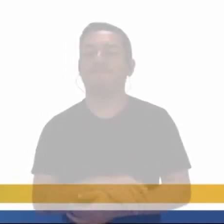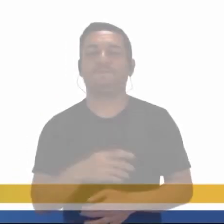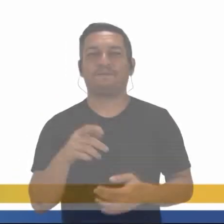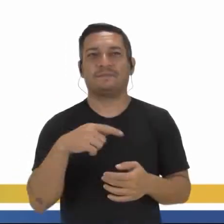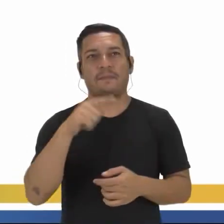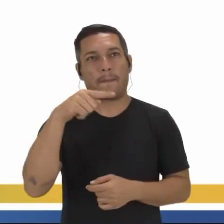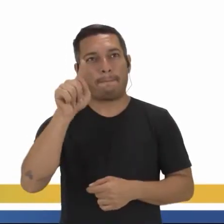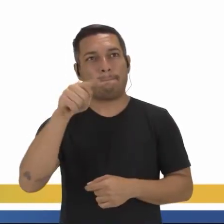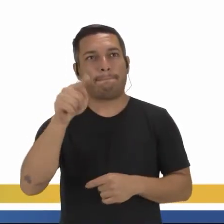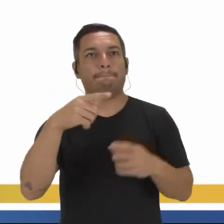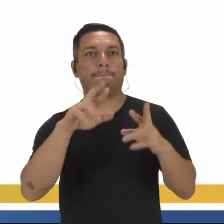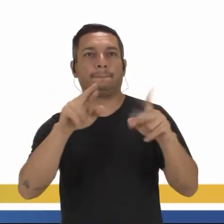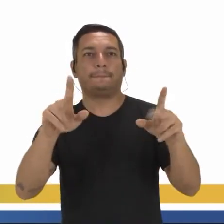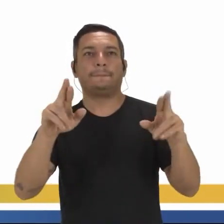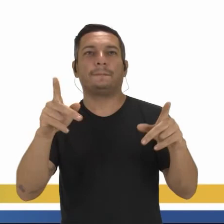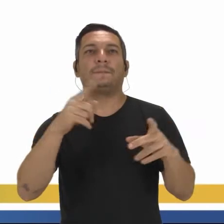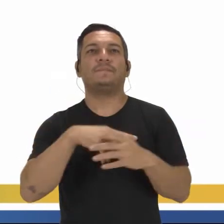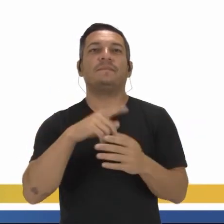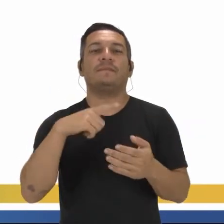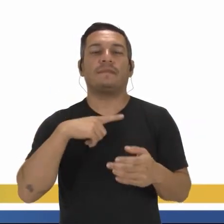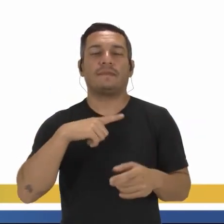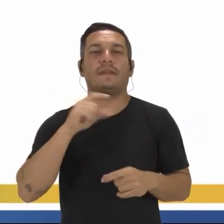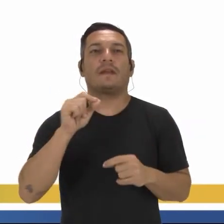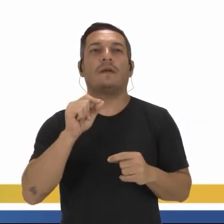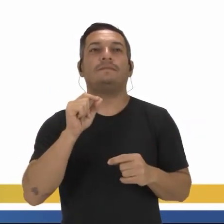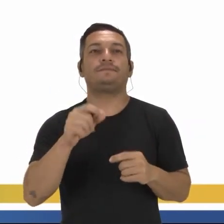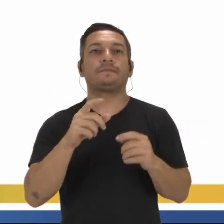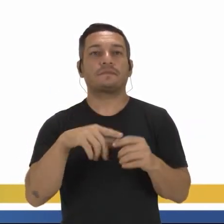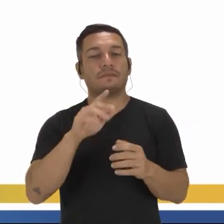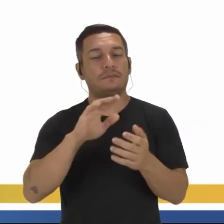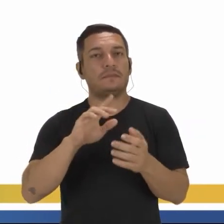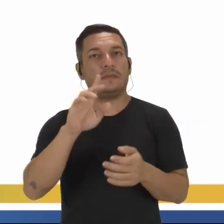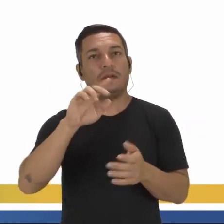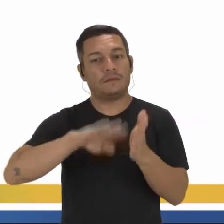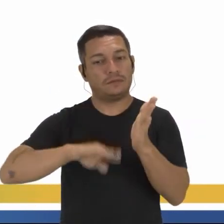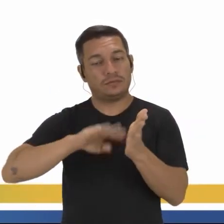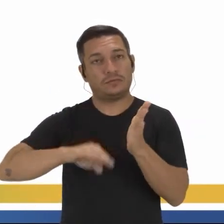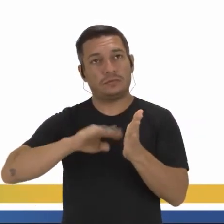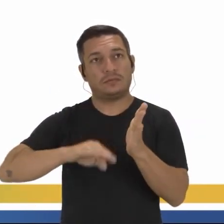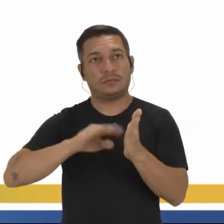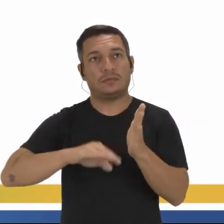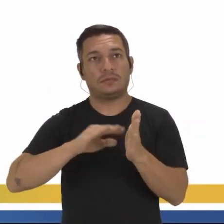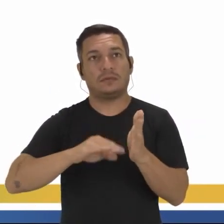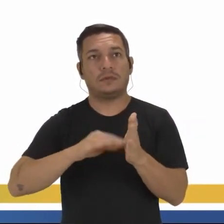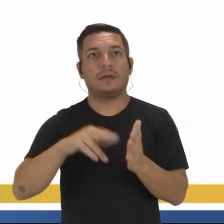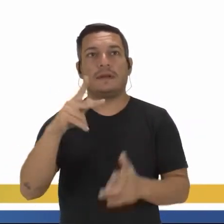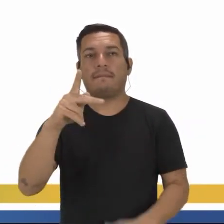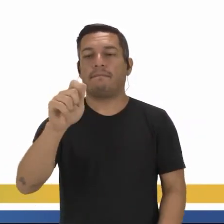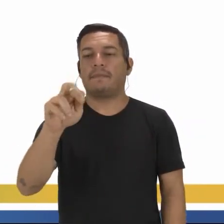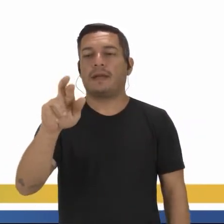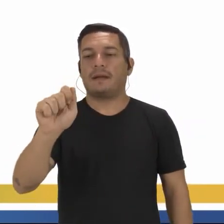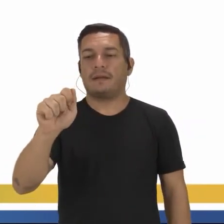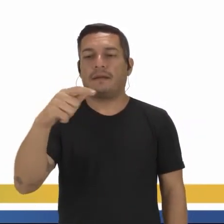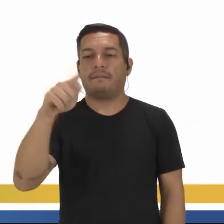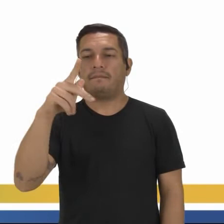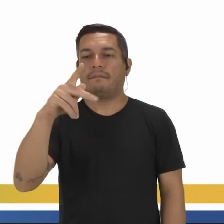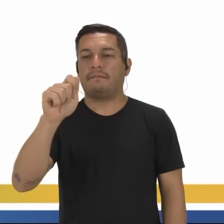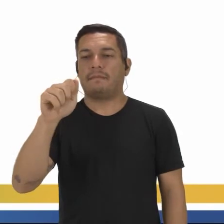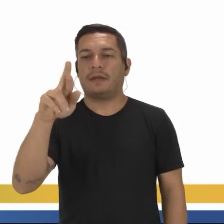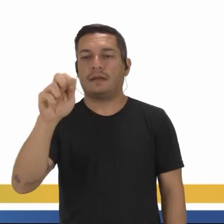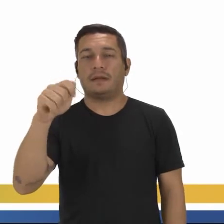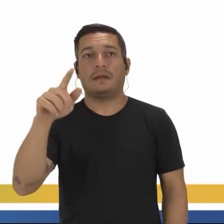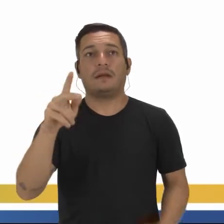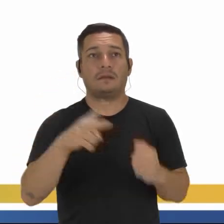diferenciais, gente, nós temos aqui os que foram abolidos. para, né? Que antes o para-verbo,